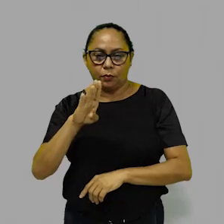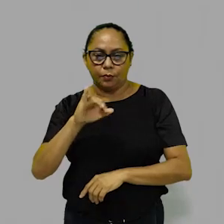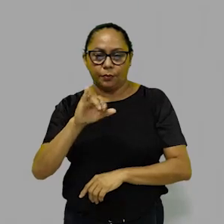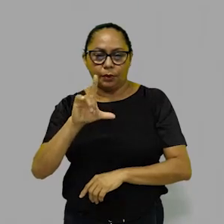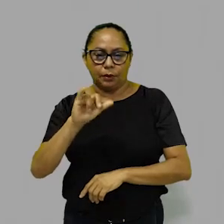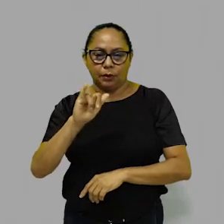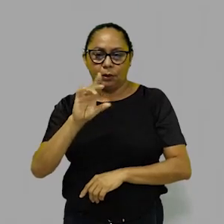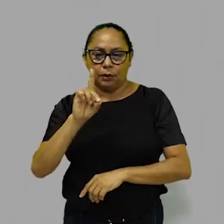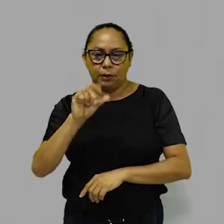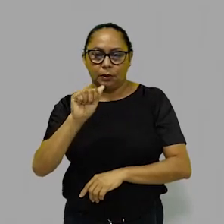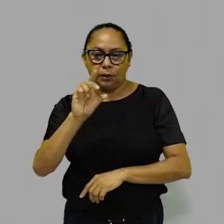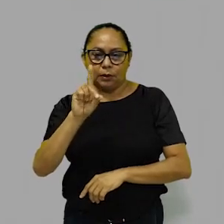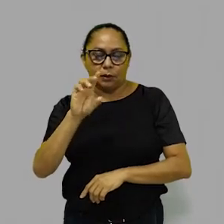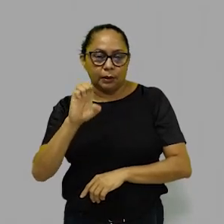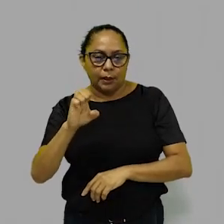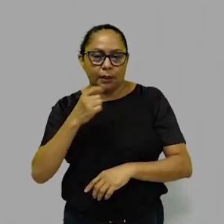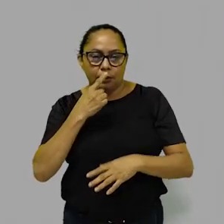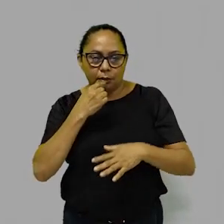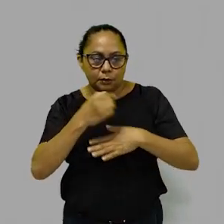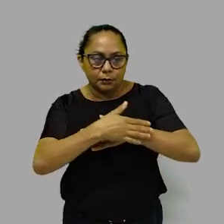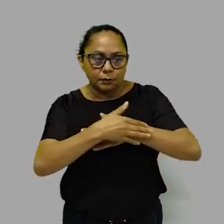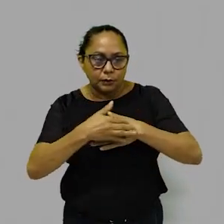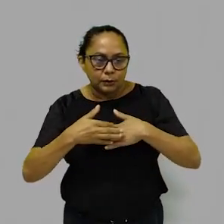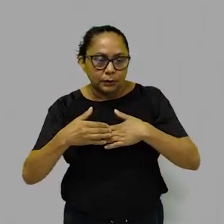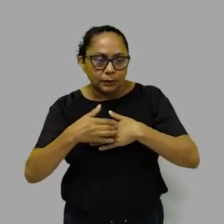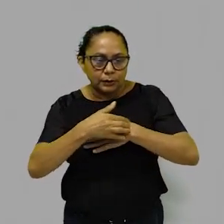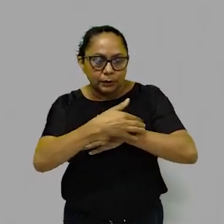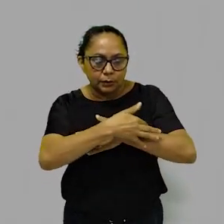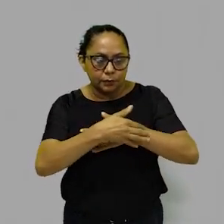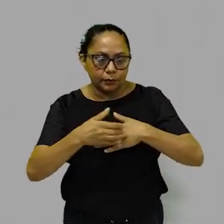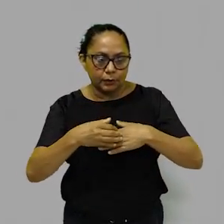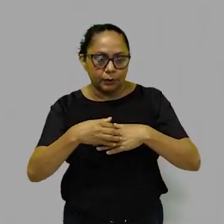os vasos sanguíneos fiquem mais